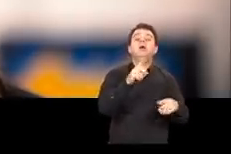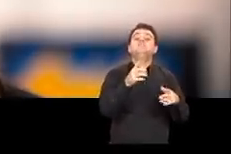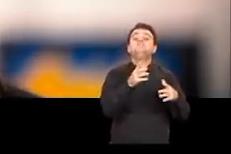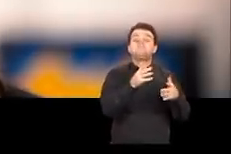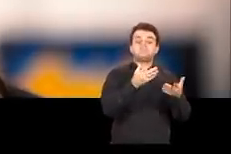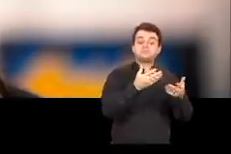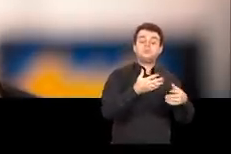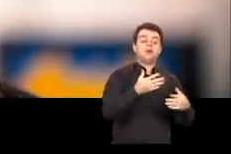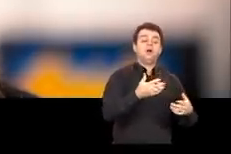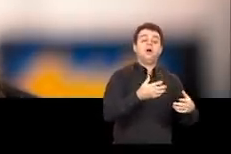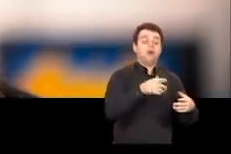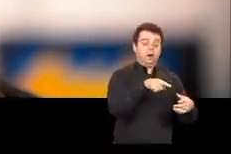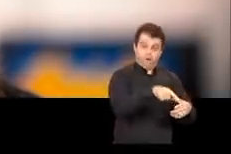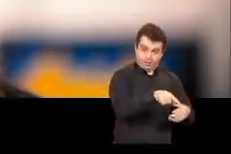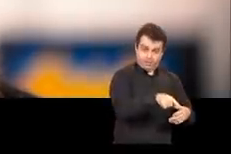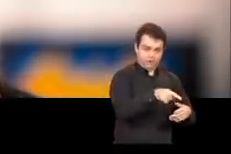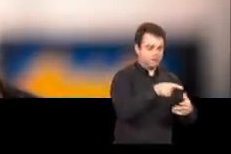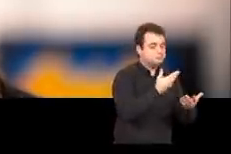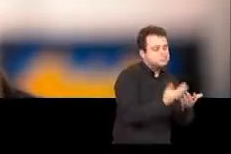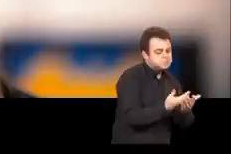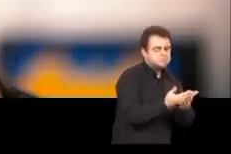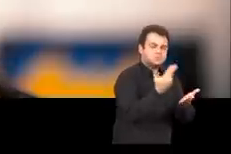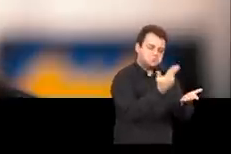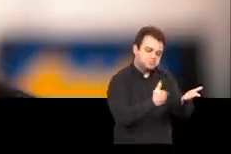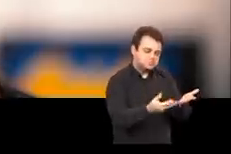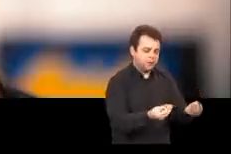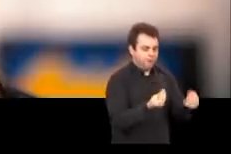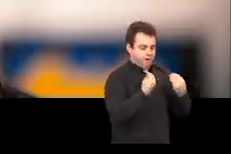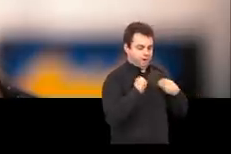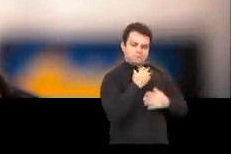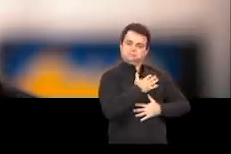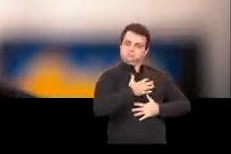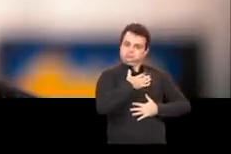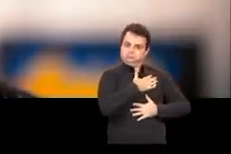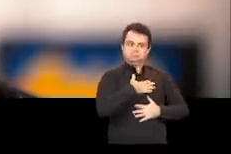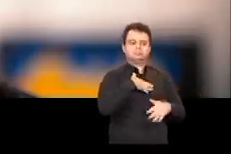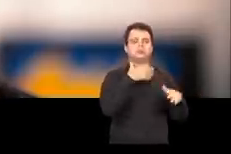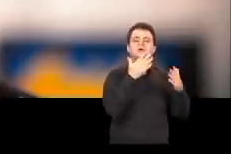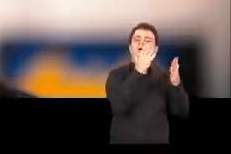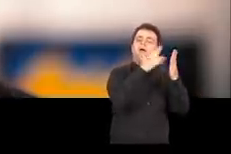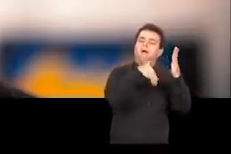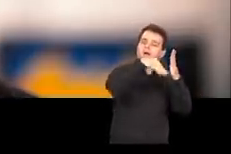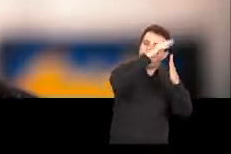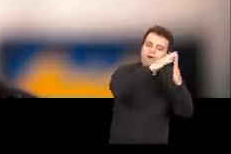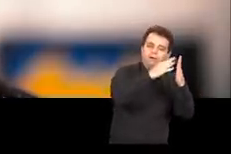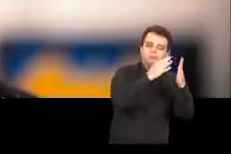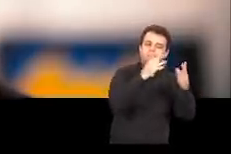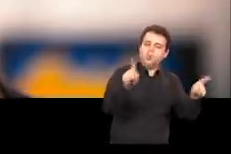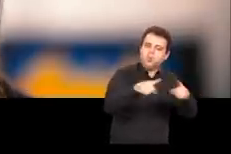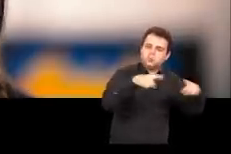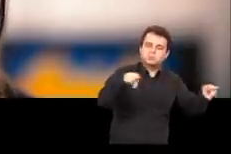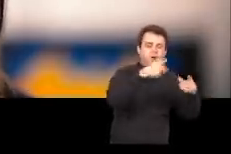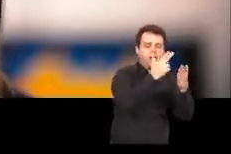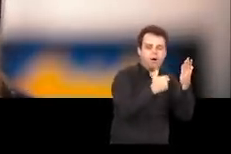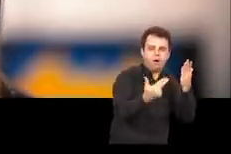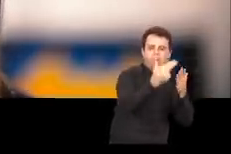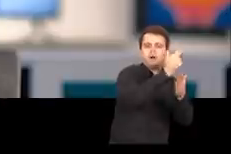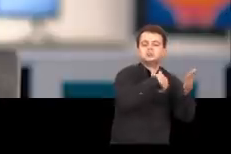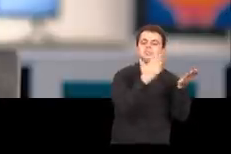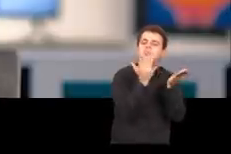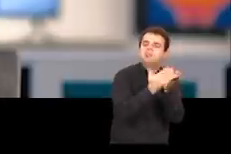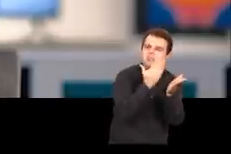atividades que lhe promovam prazer. Atividades relacionadas às artes, à música, ao movimento, à